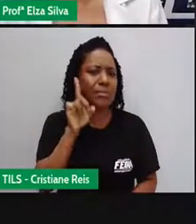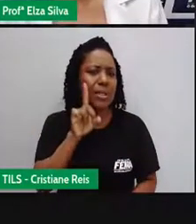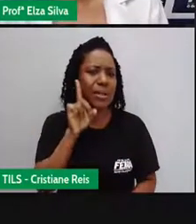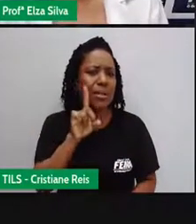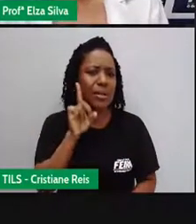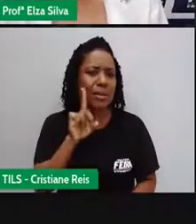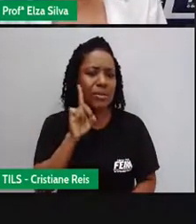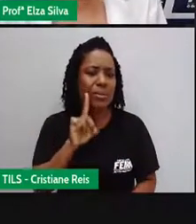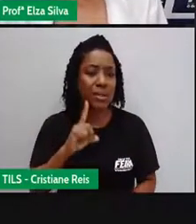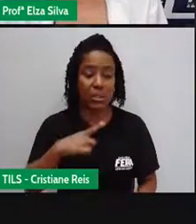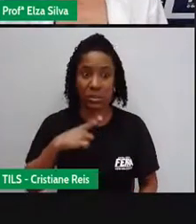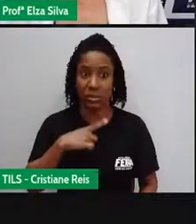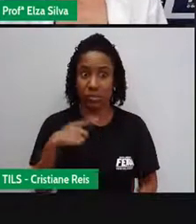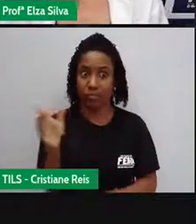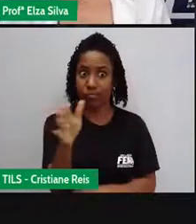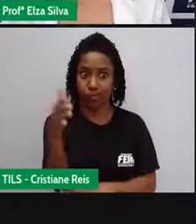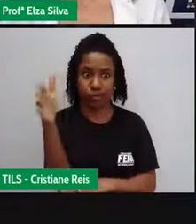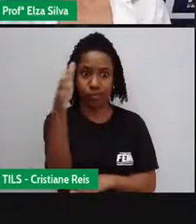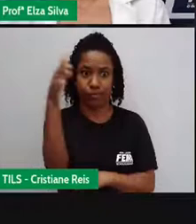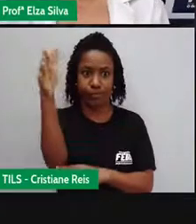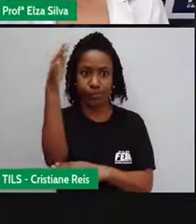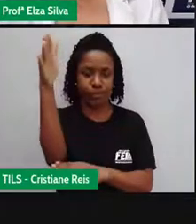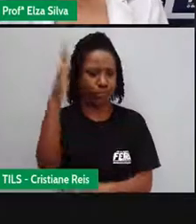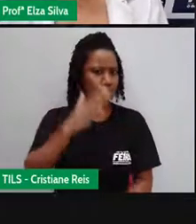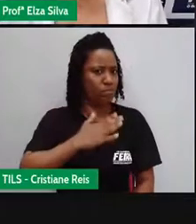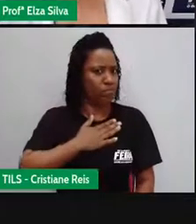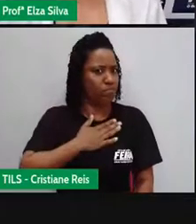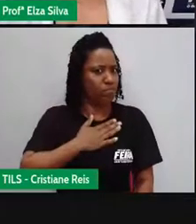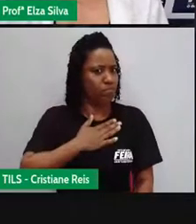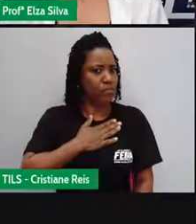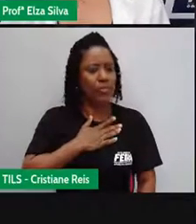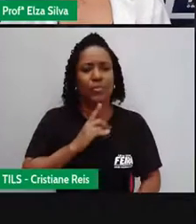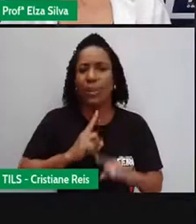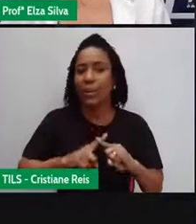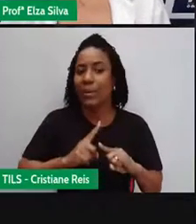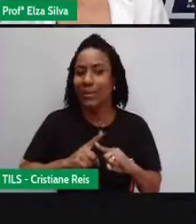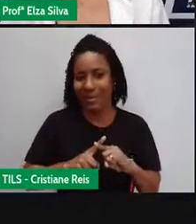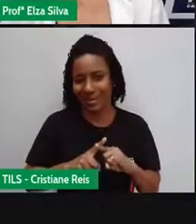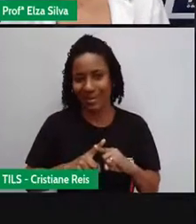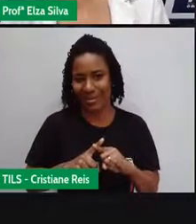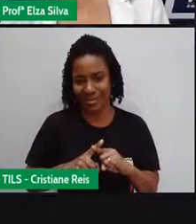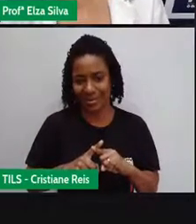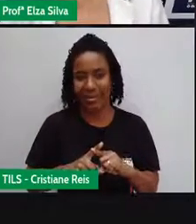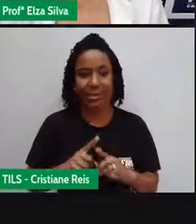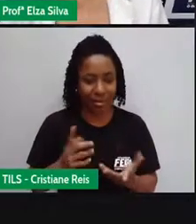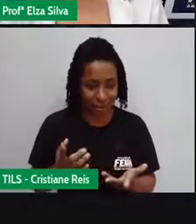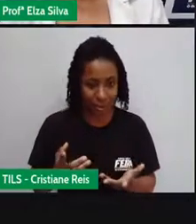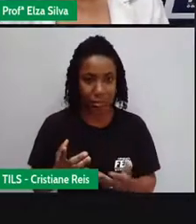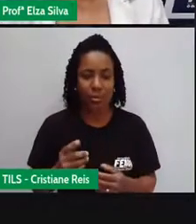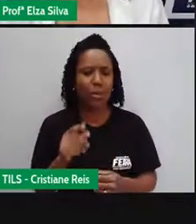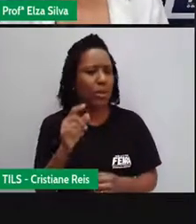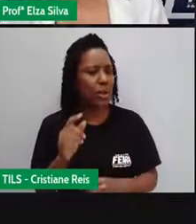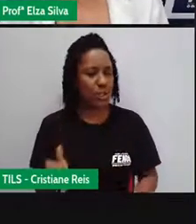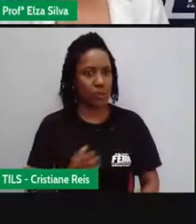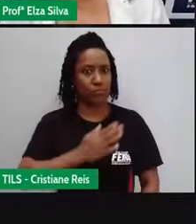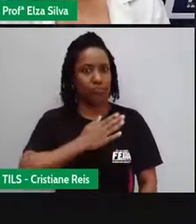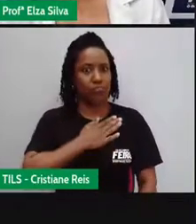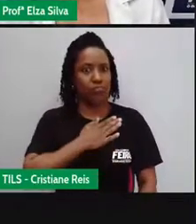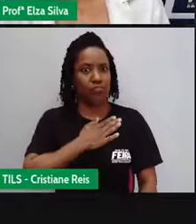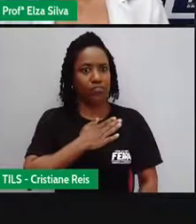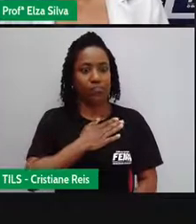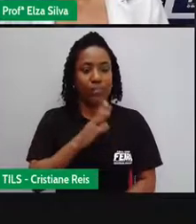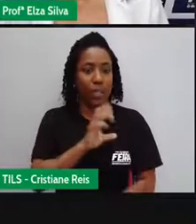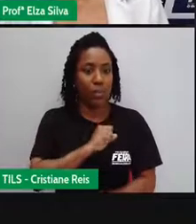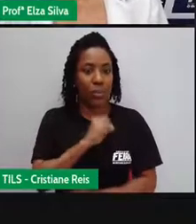patriotismo? É quando cada cidadão externa sentimentos de orgulho, de amor e de